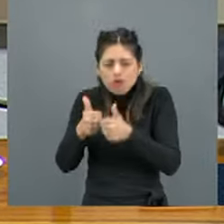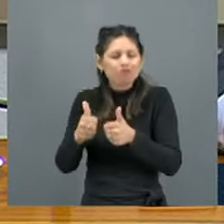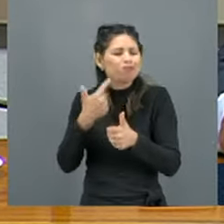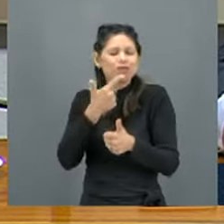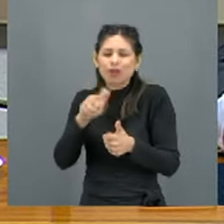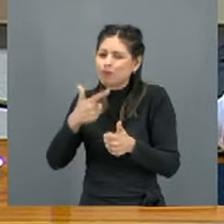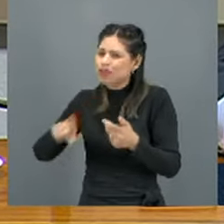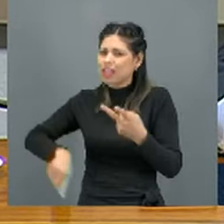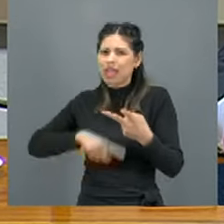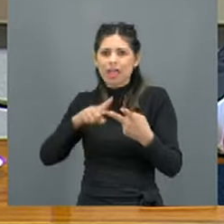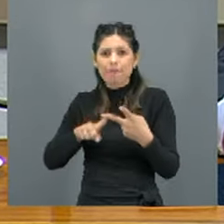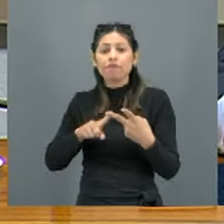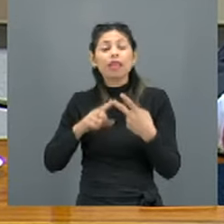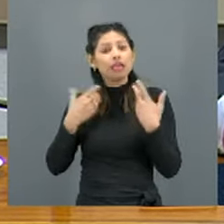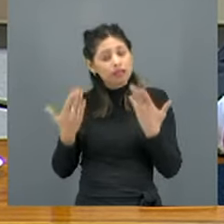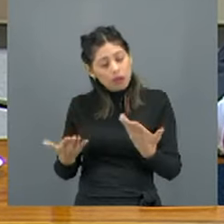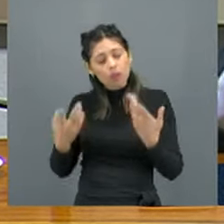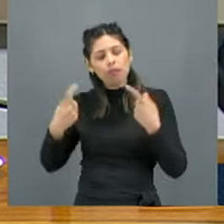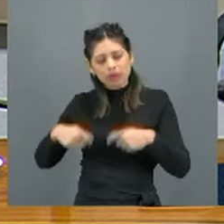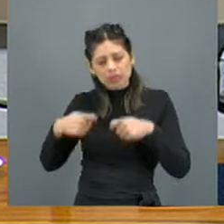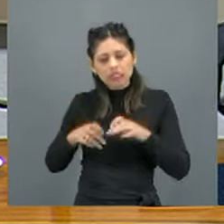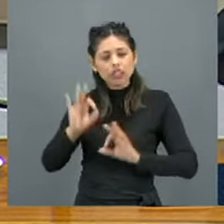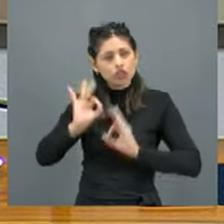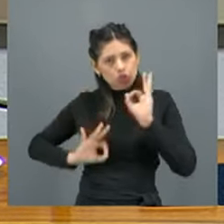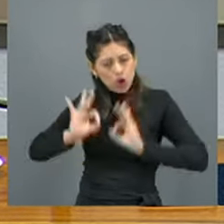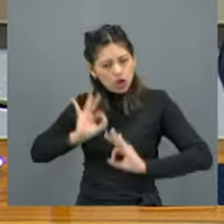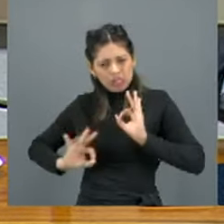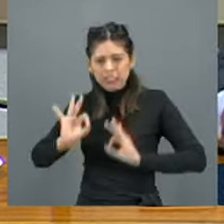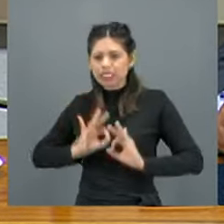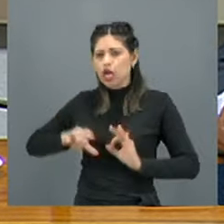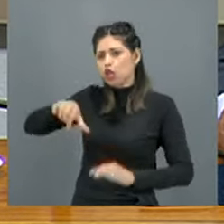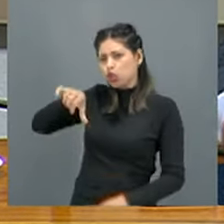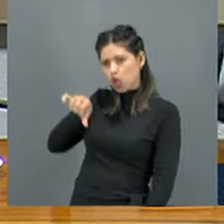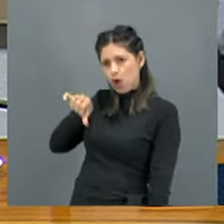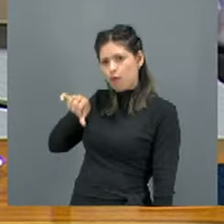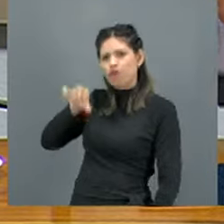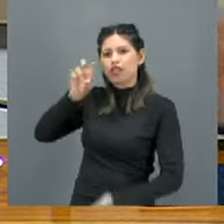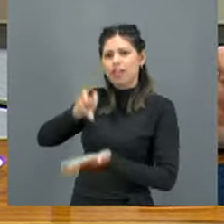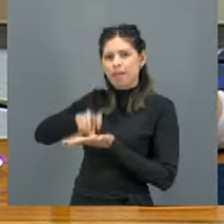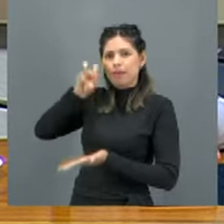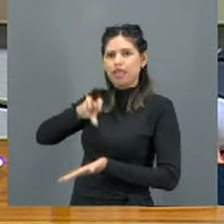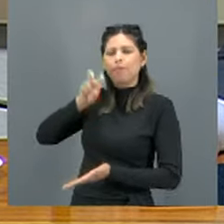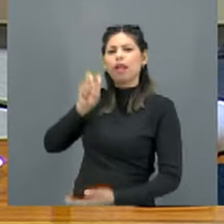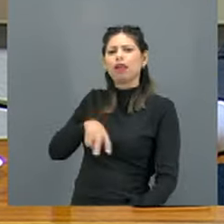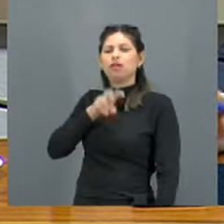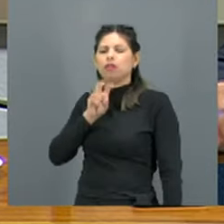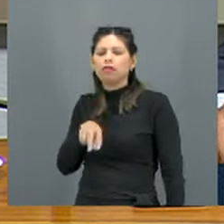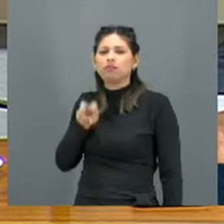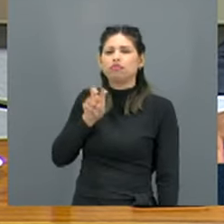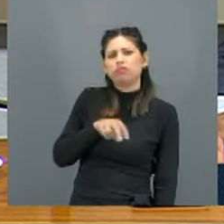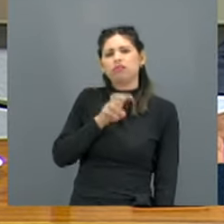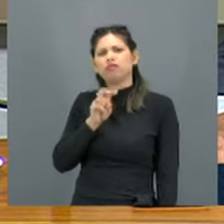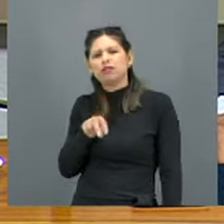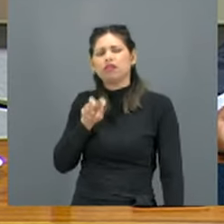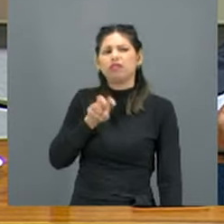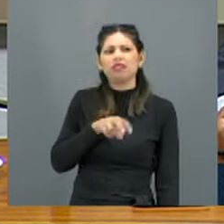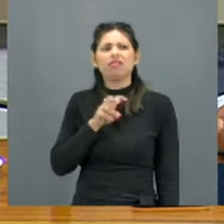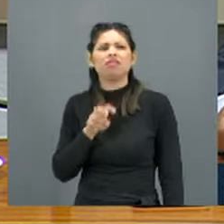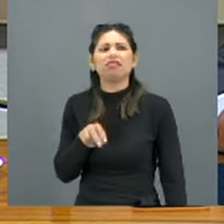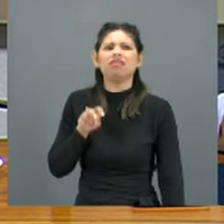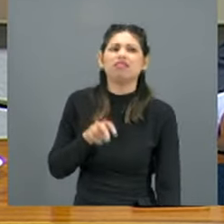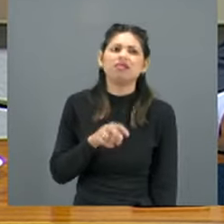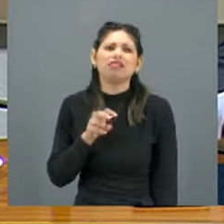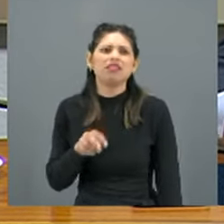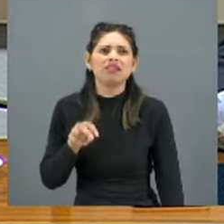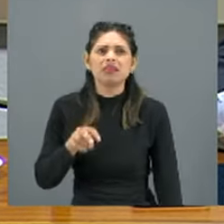até a escola, precisa começar a se preparar e estar preparada às 9 da manhã. Essa é a realidade de uma reserva extrativista.